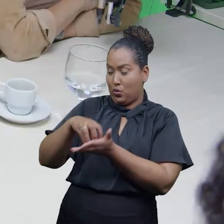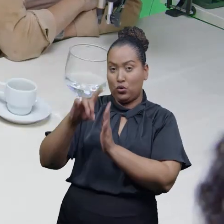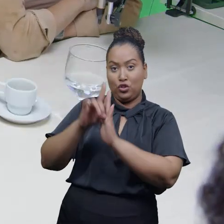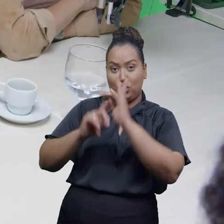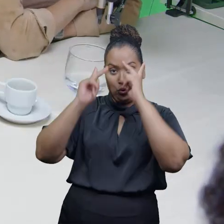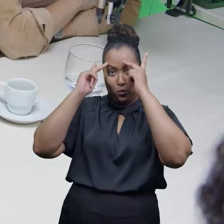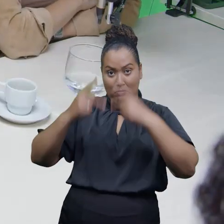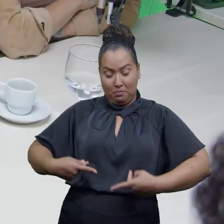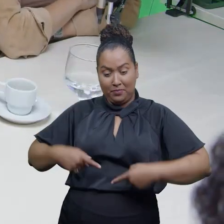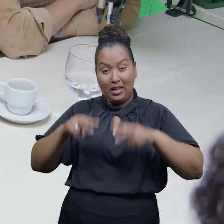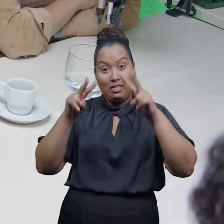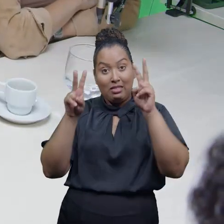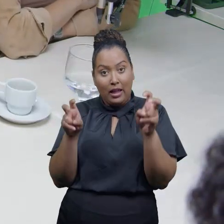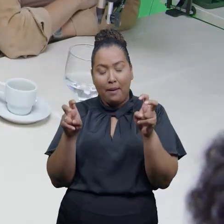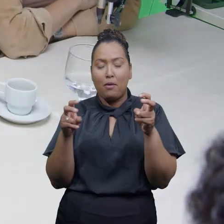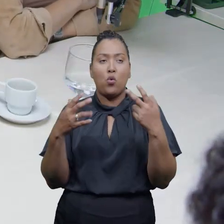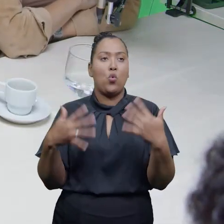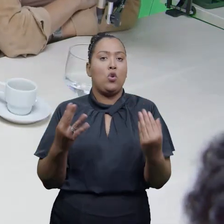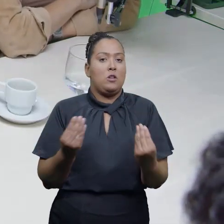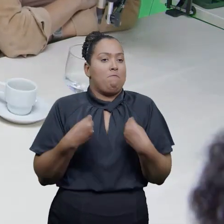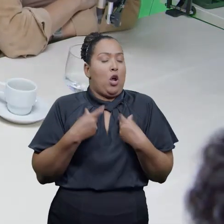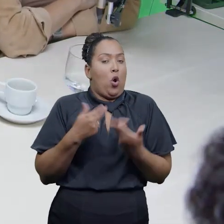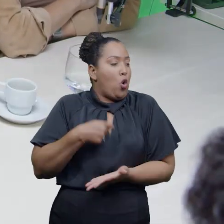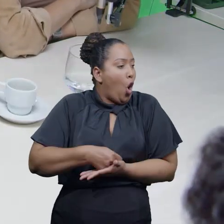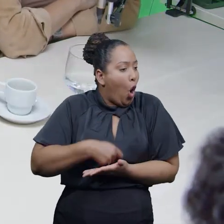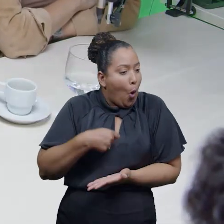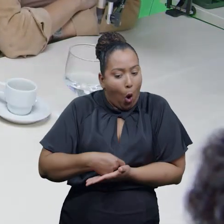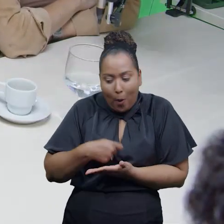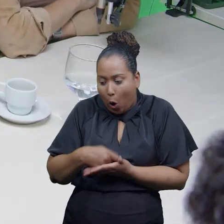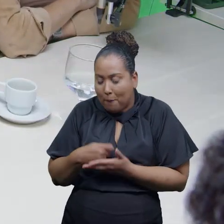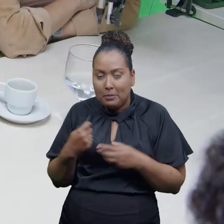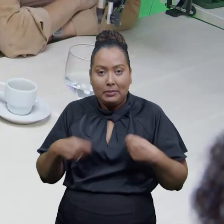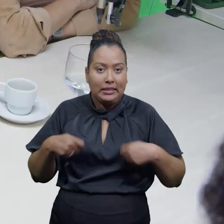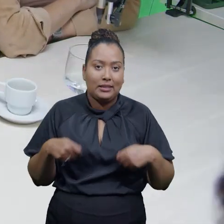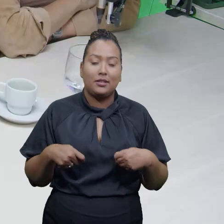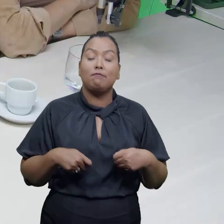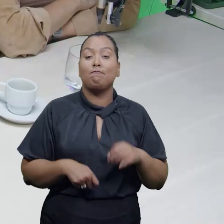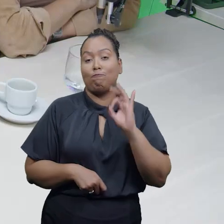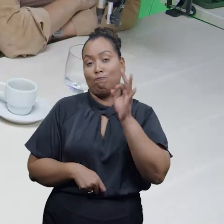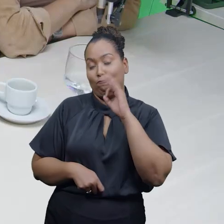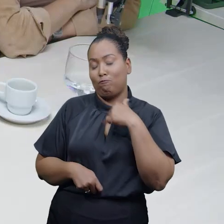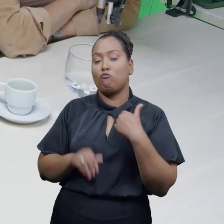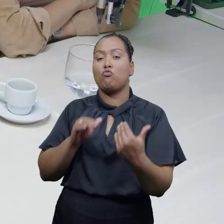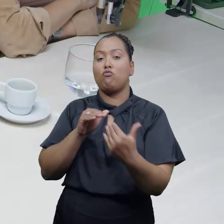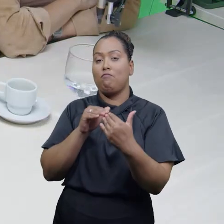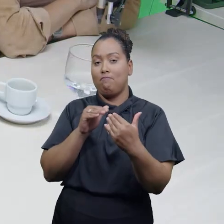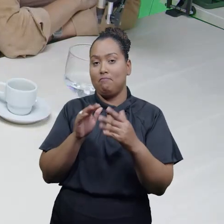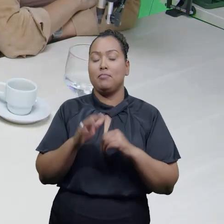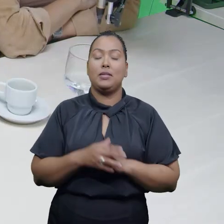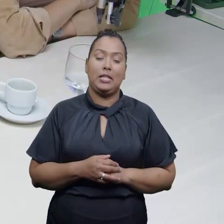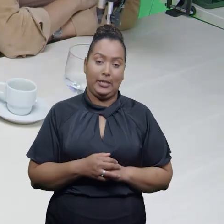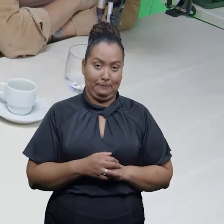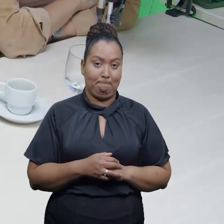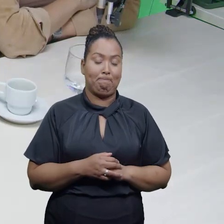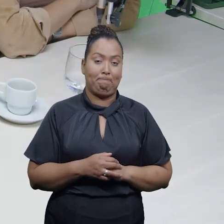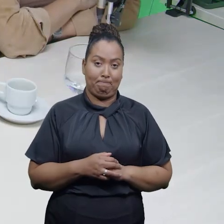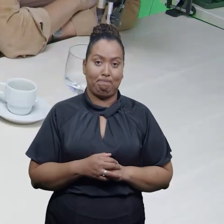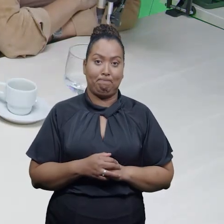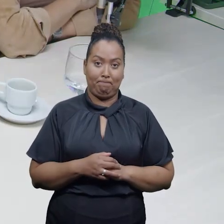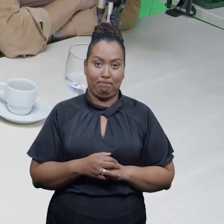Direitos Humanos, é uma pauta que nos exige e que nos cobra. E diante de todas